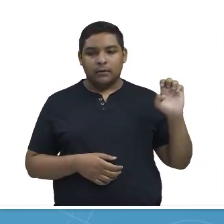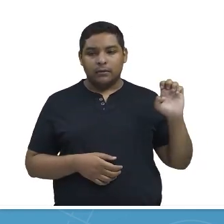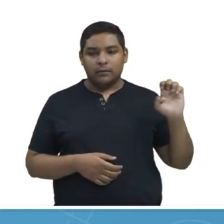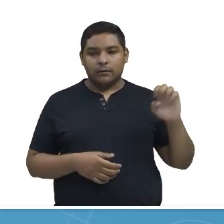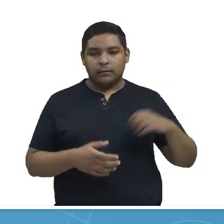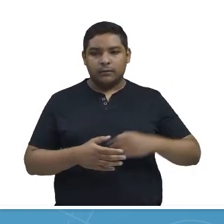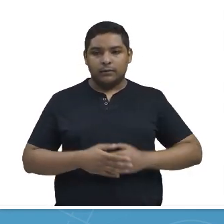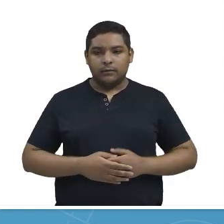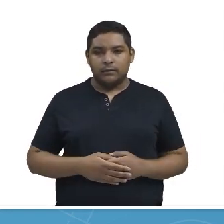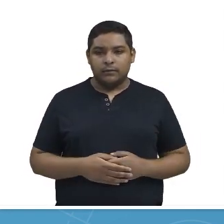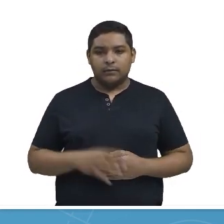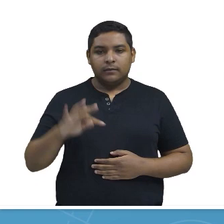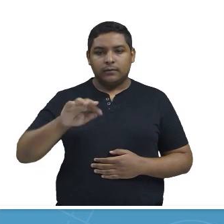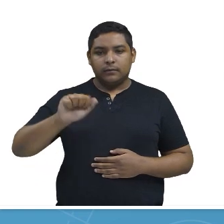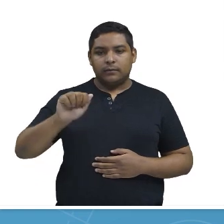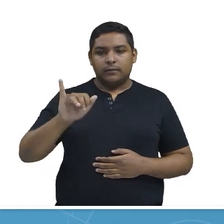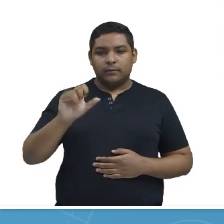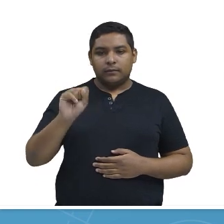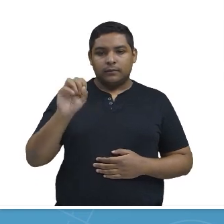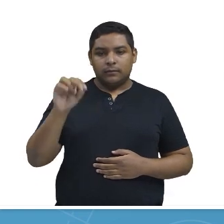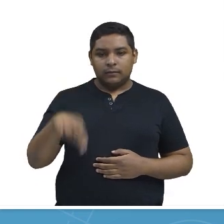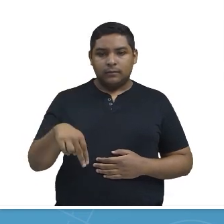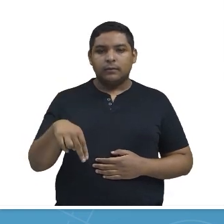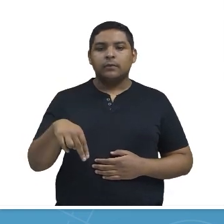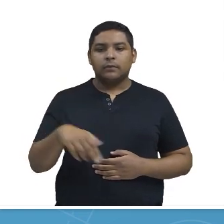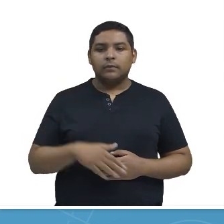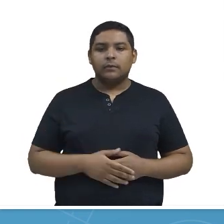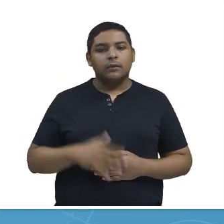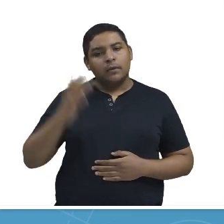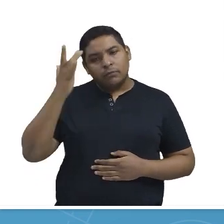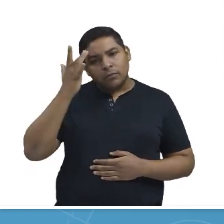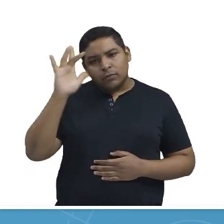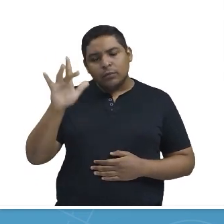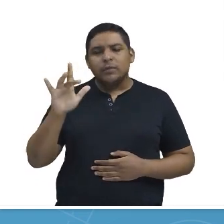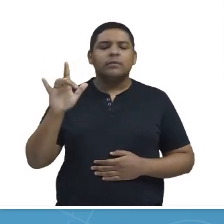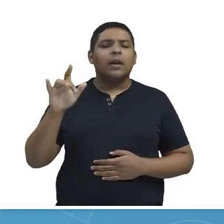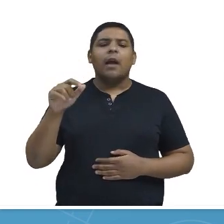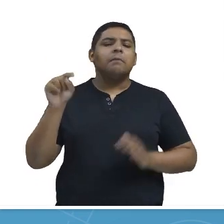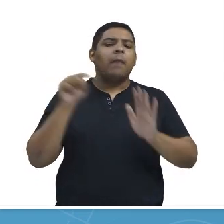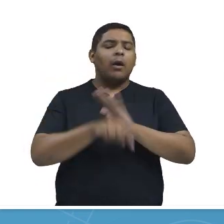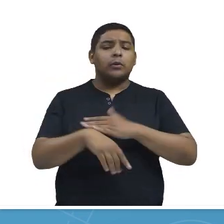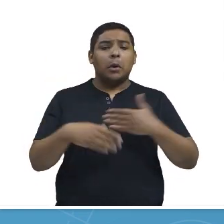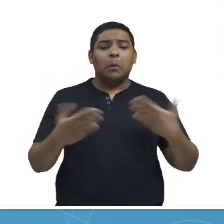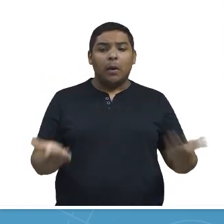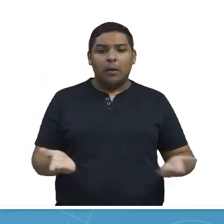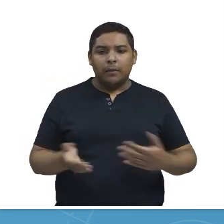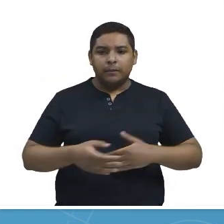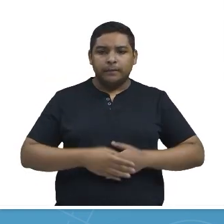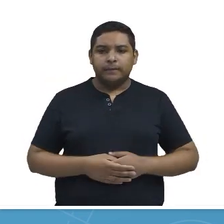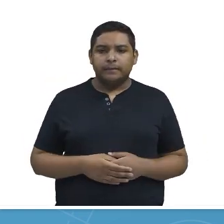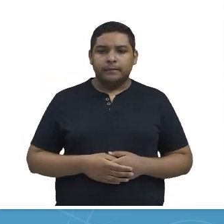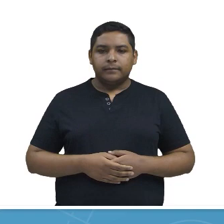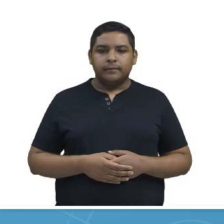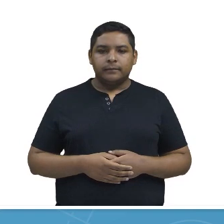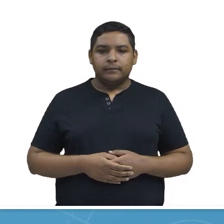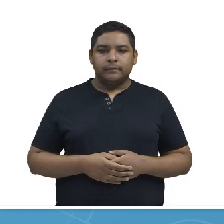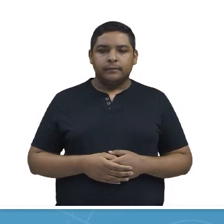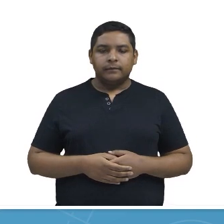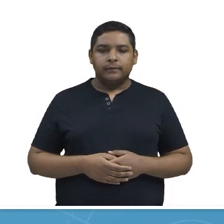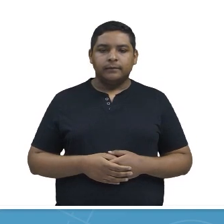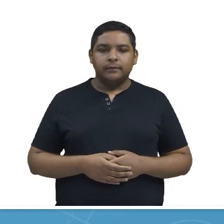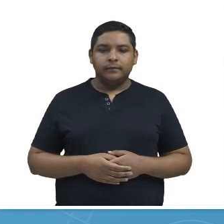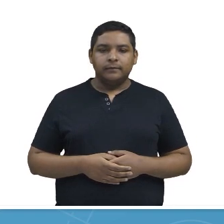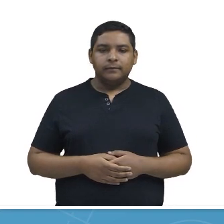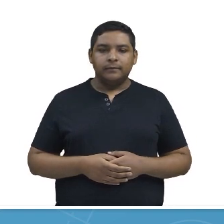much. O Tyson foi a letter A. Não sei qual é a question, Tyson, qual é? Quem mais está por aqui com a gente? O Diogo foi na